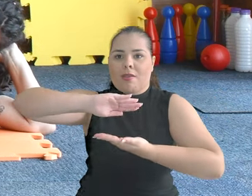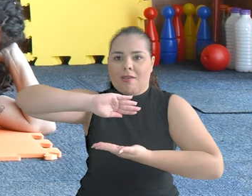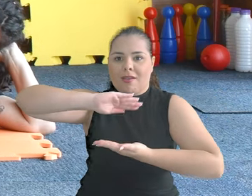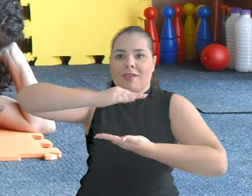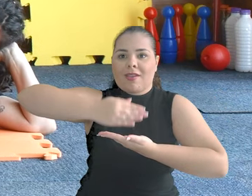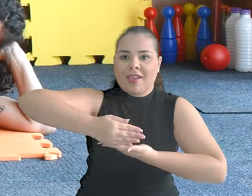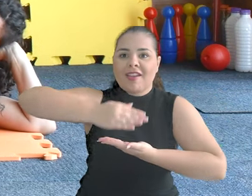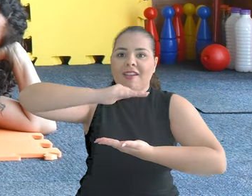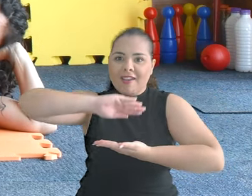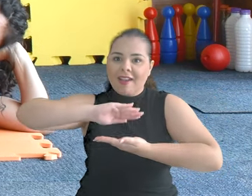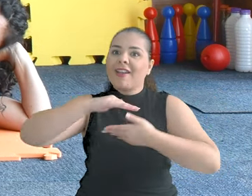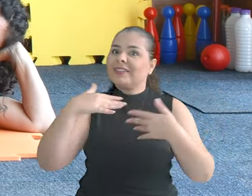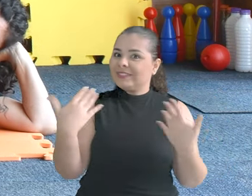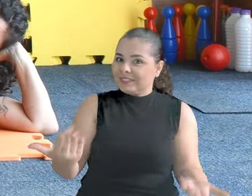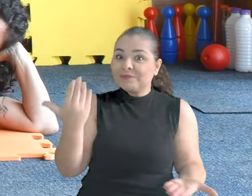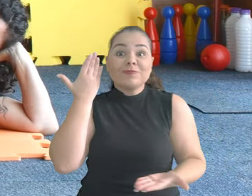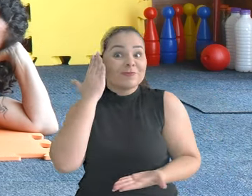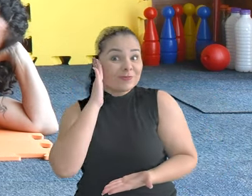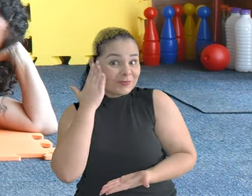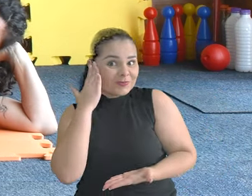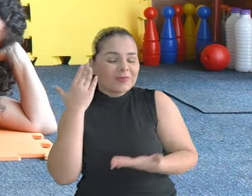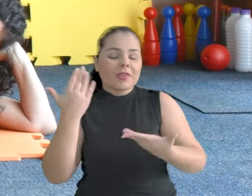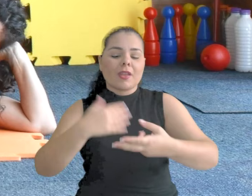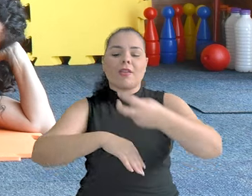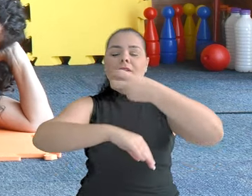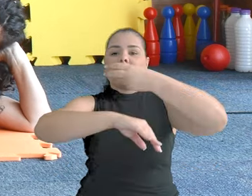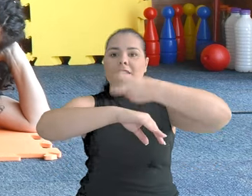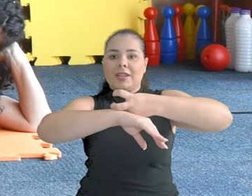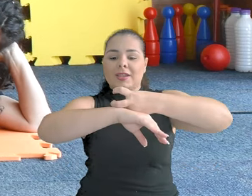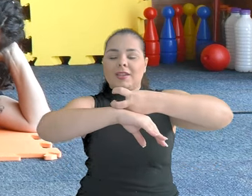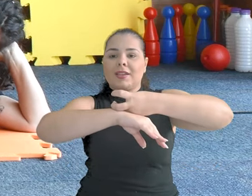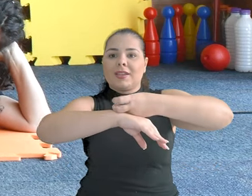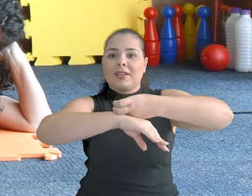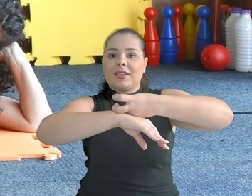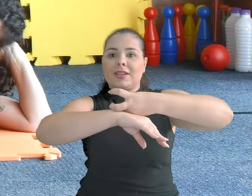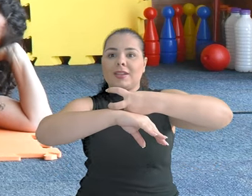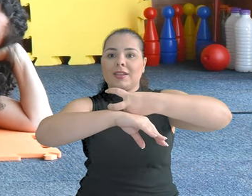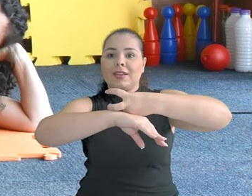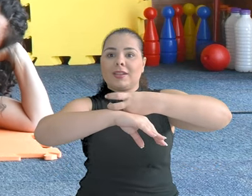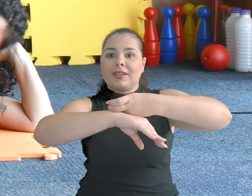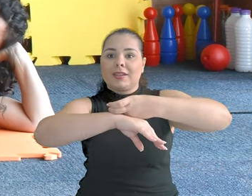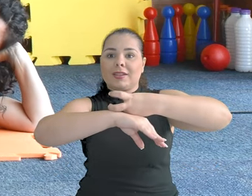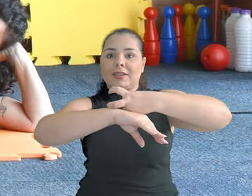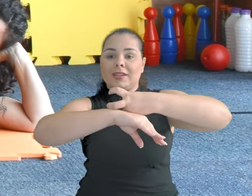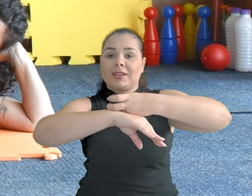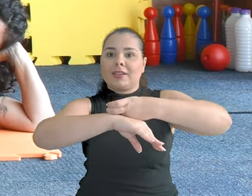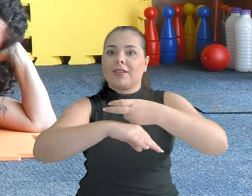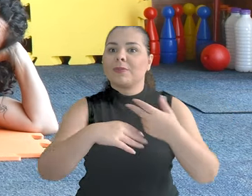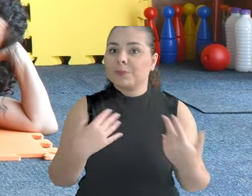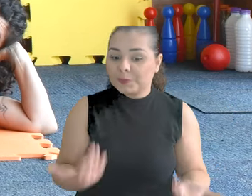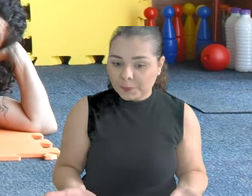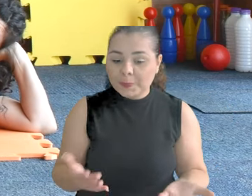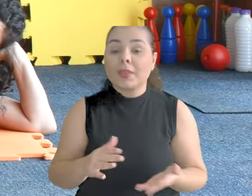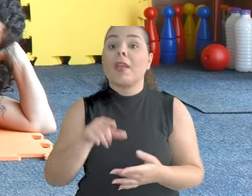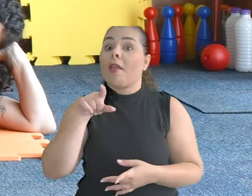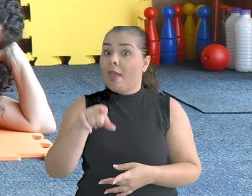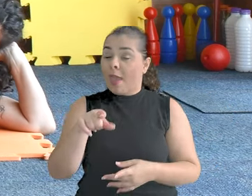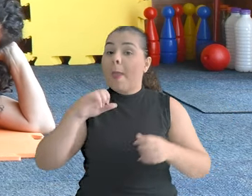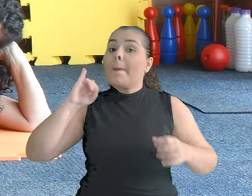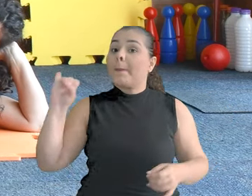abre excesso sua sua já